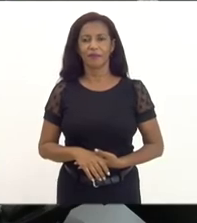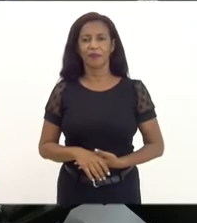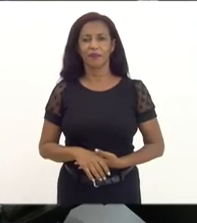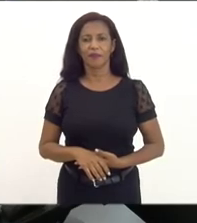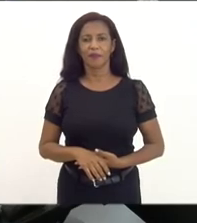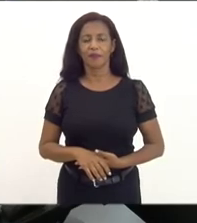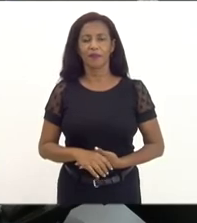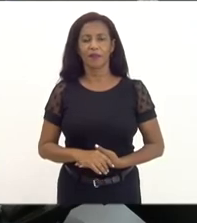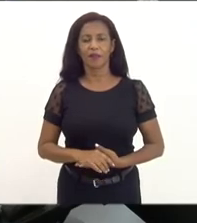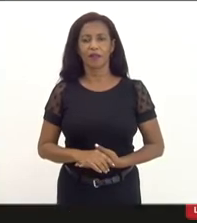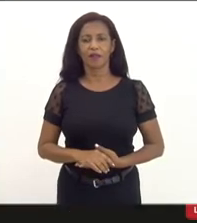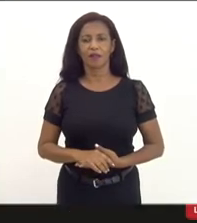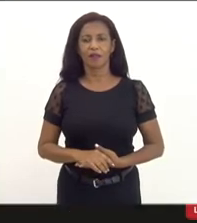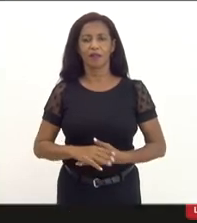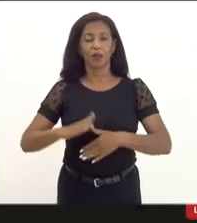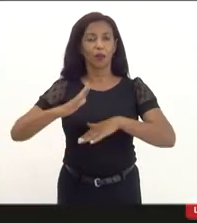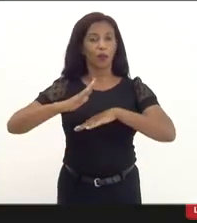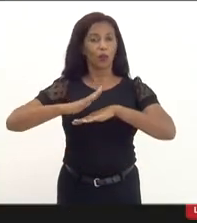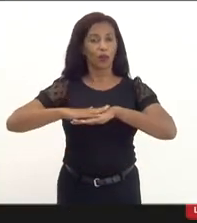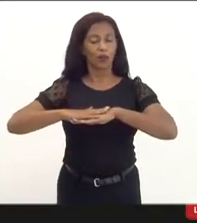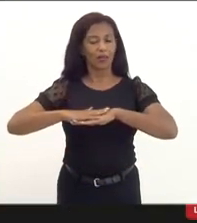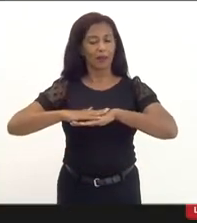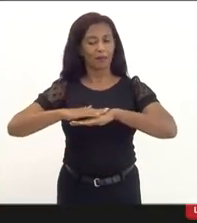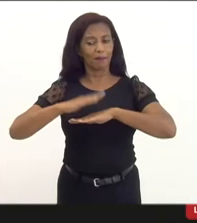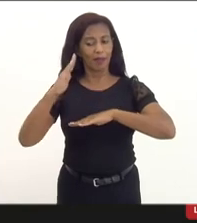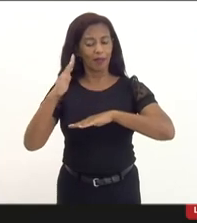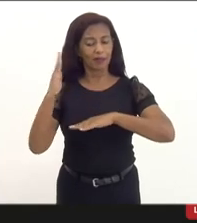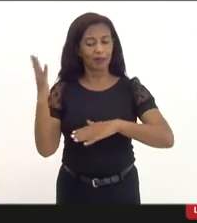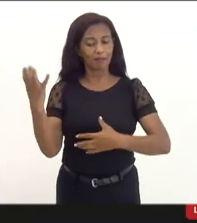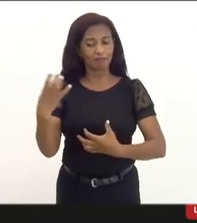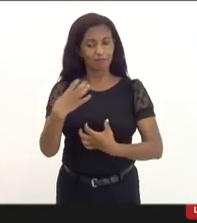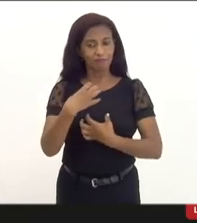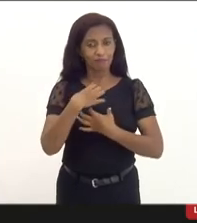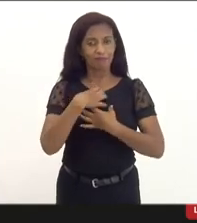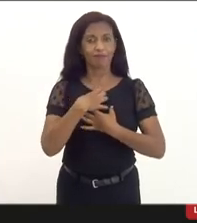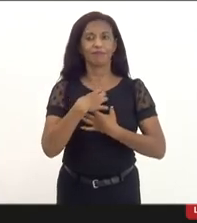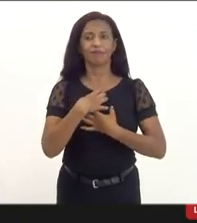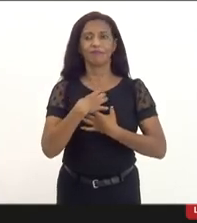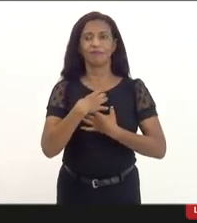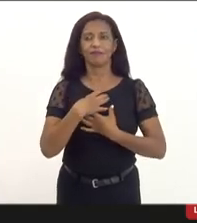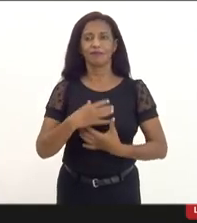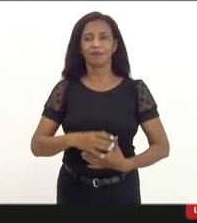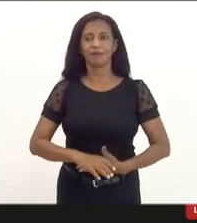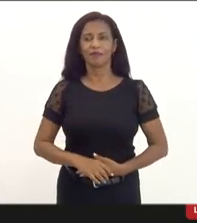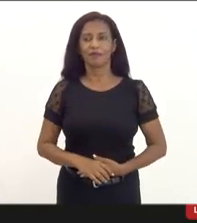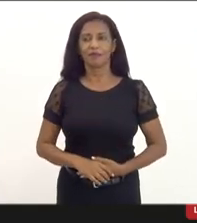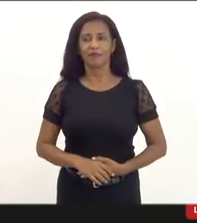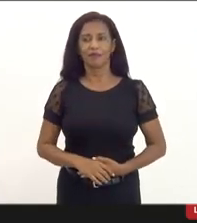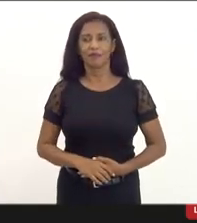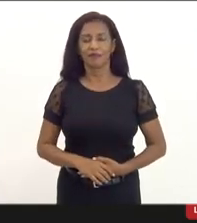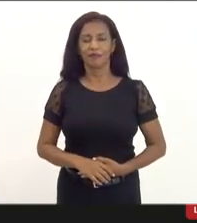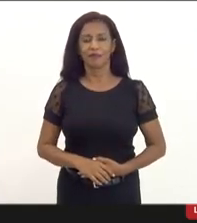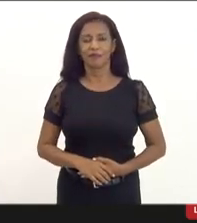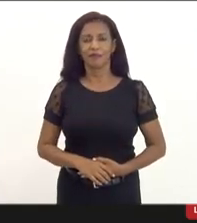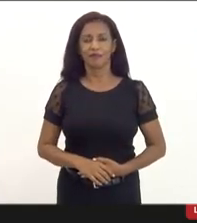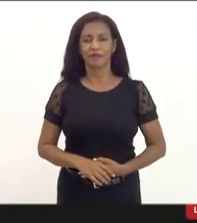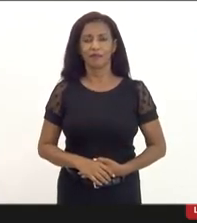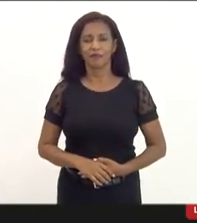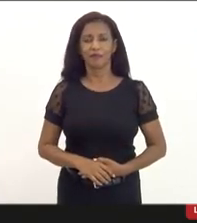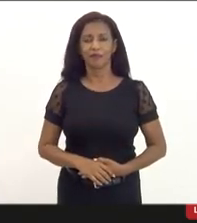ótimo e o que mais me deixa a me deixar bastante